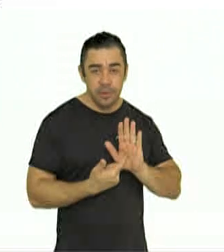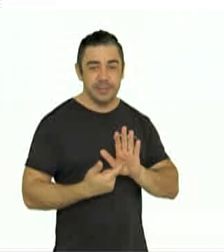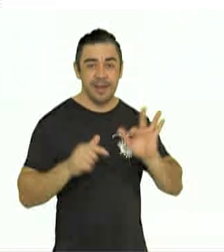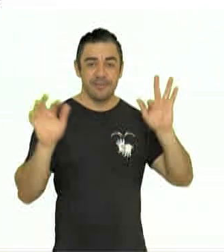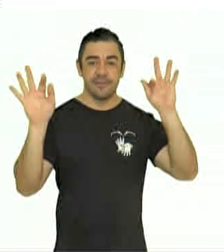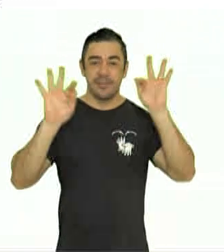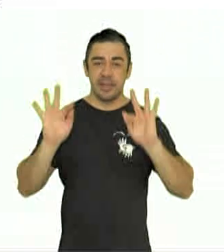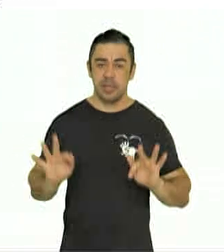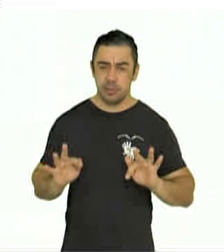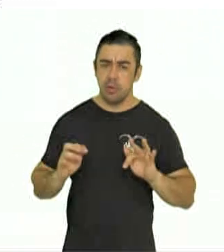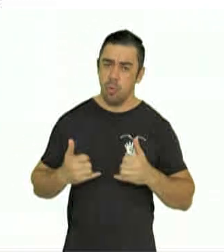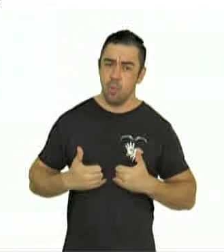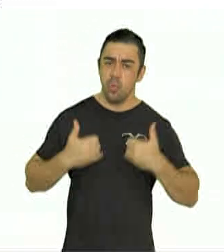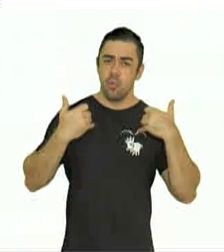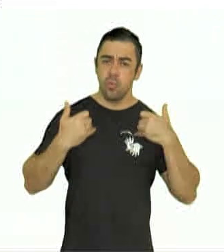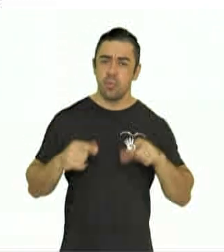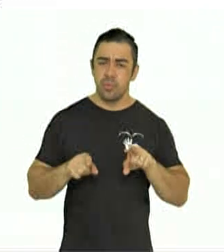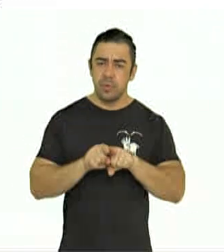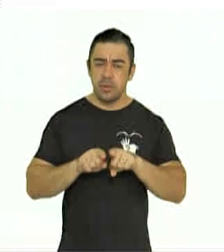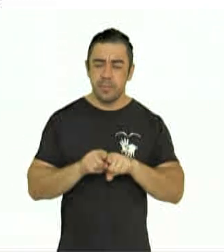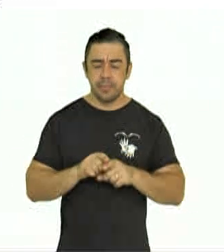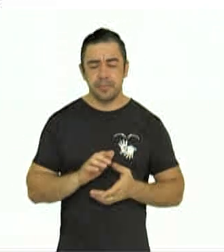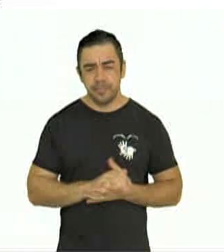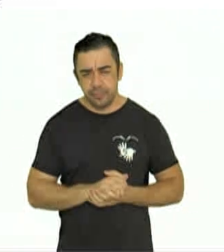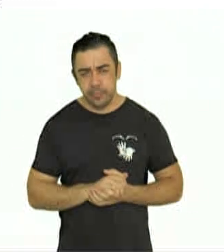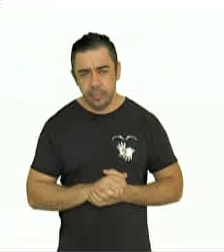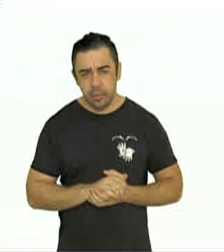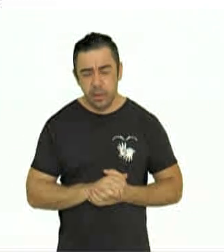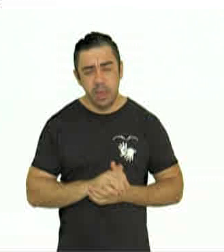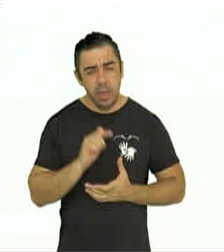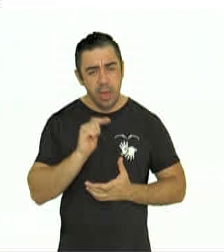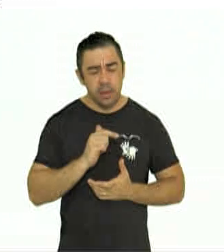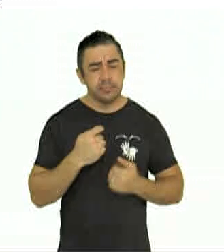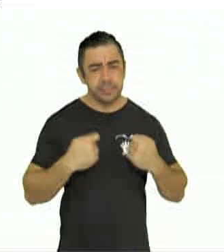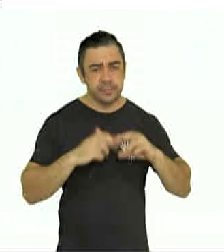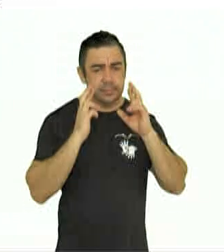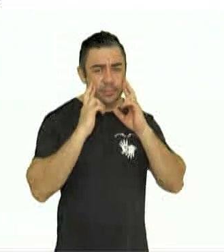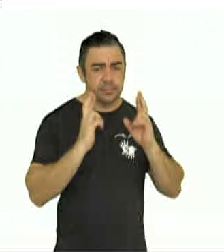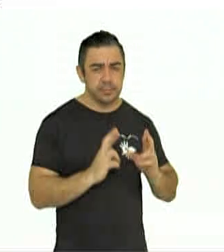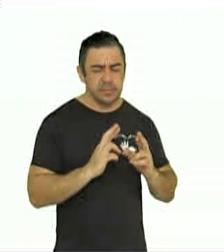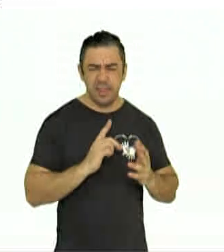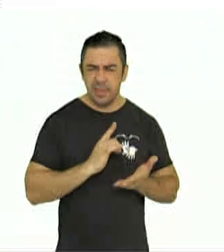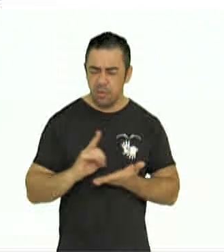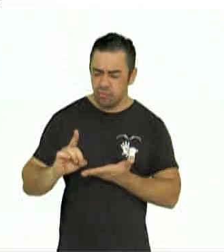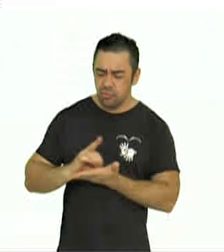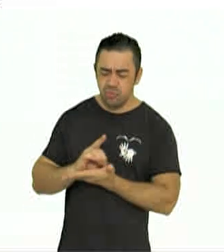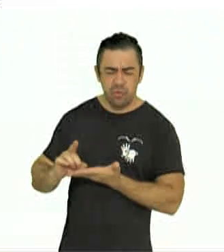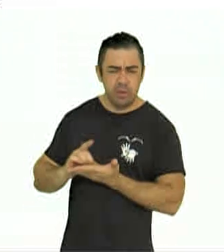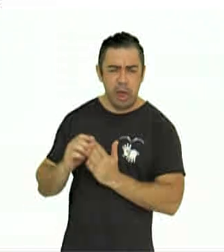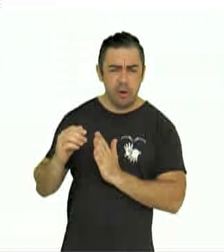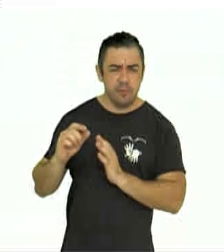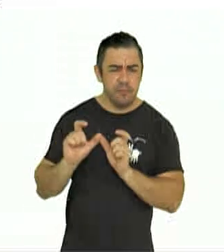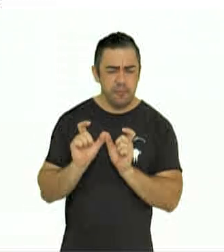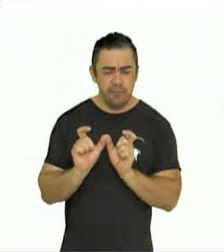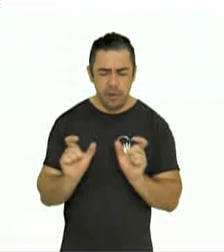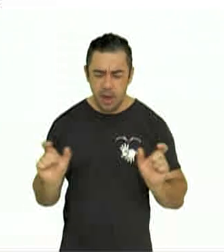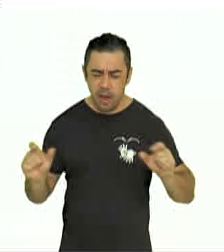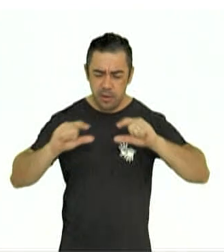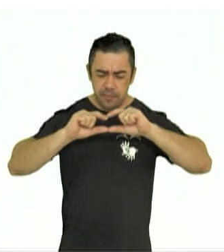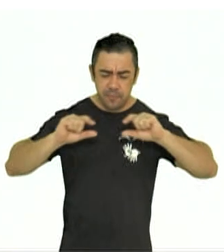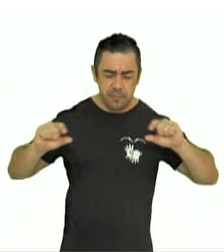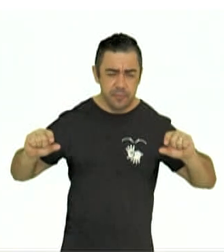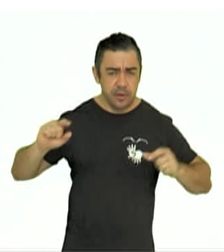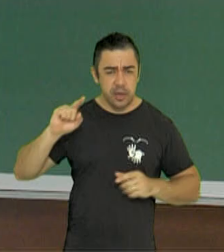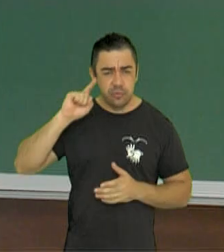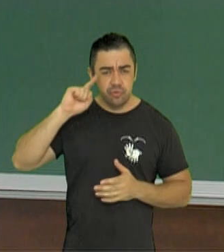felicidade. Orgulho também. Ele merecerá respeito. Há um dicionário inteiro de frases adequadas para o